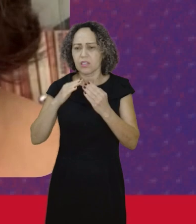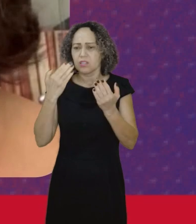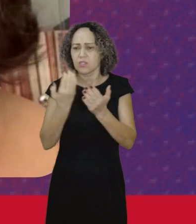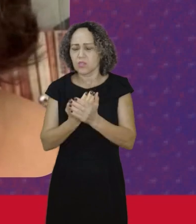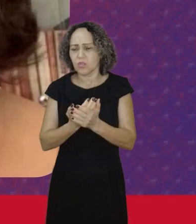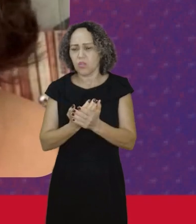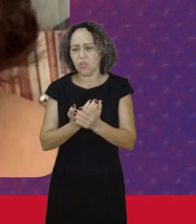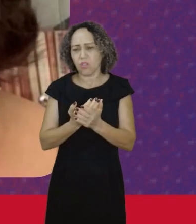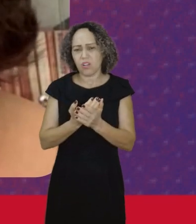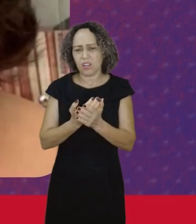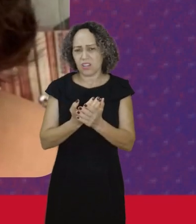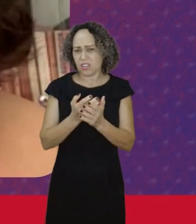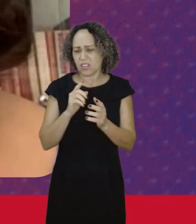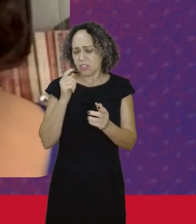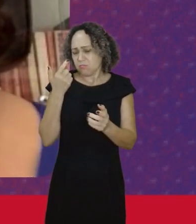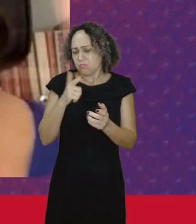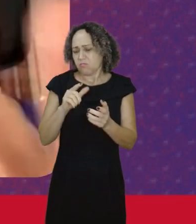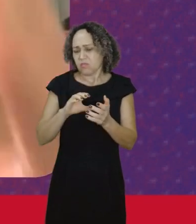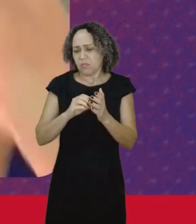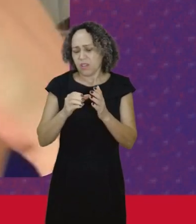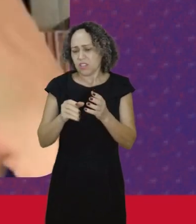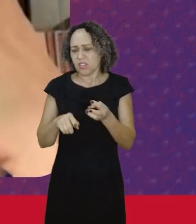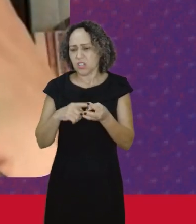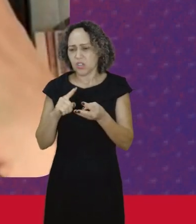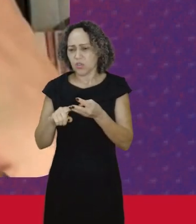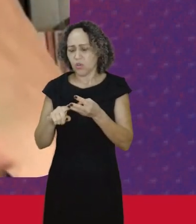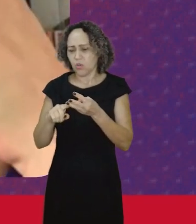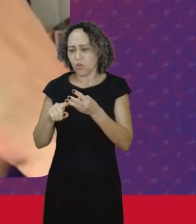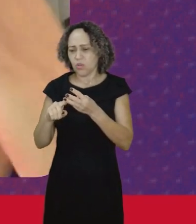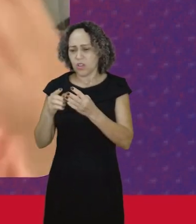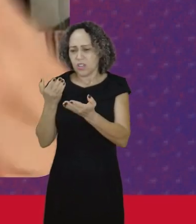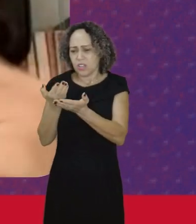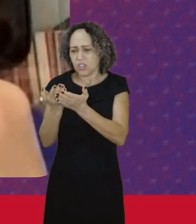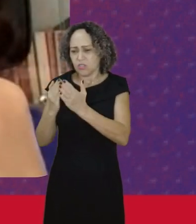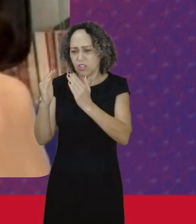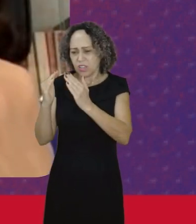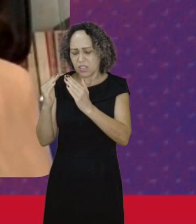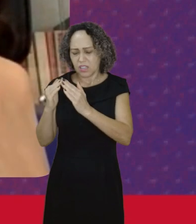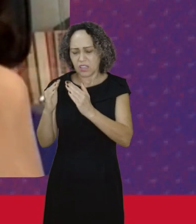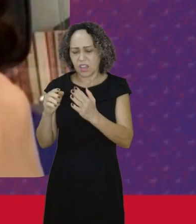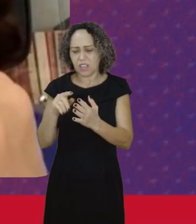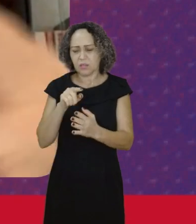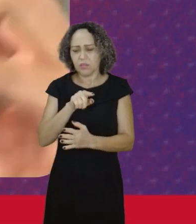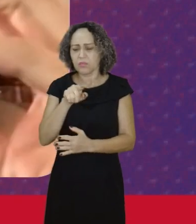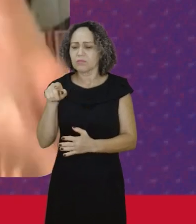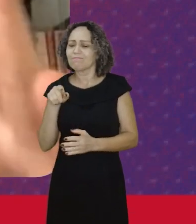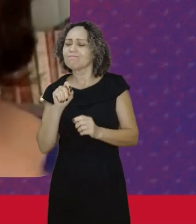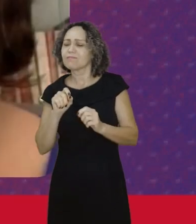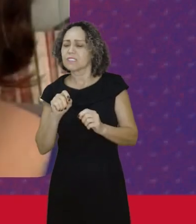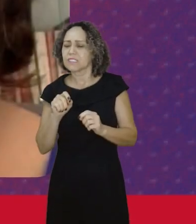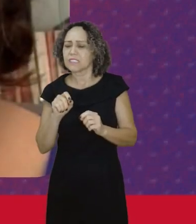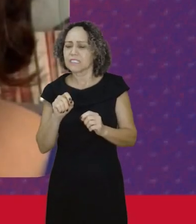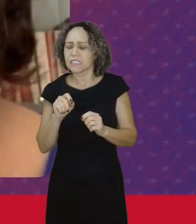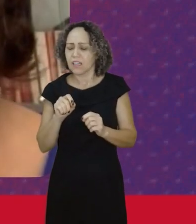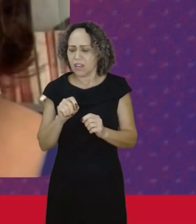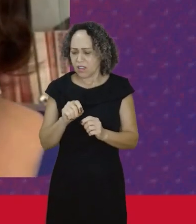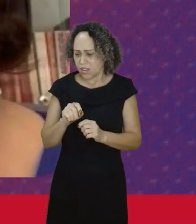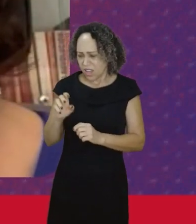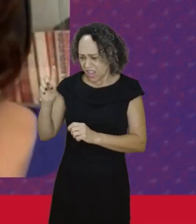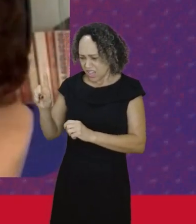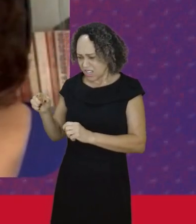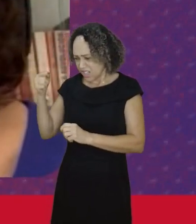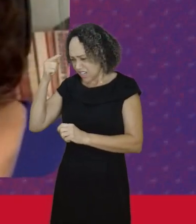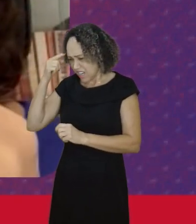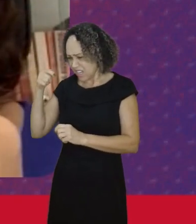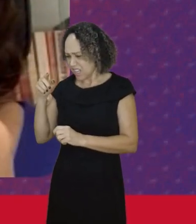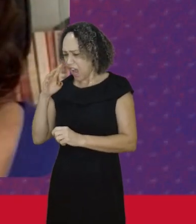na verdade, têm a ver com essa ideia de perseguição aos inimigos internos.